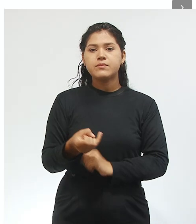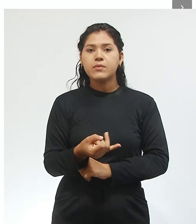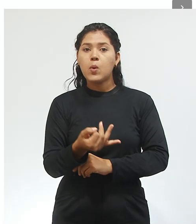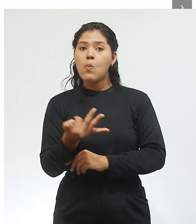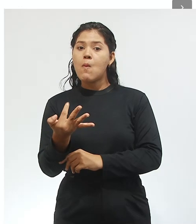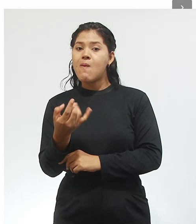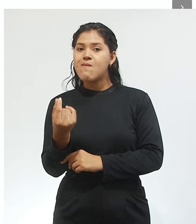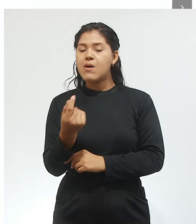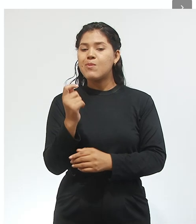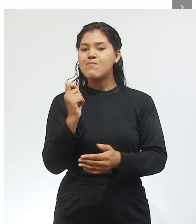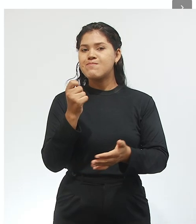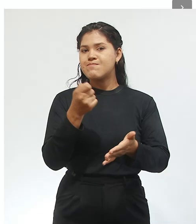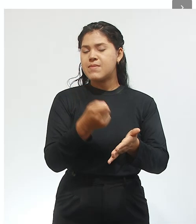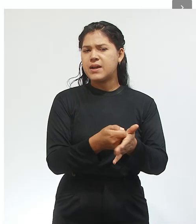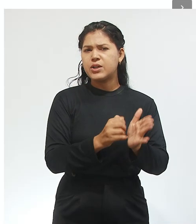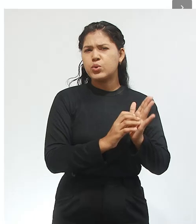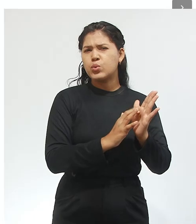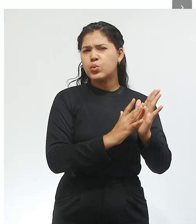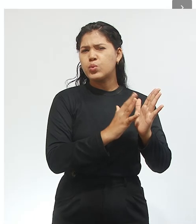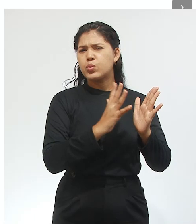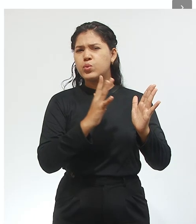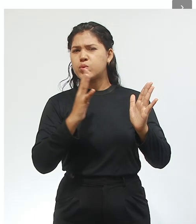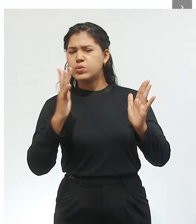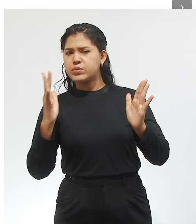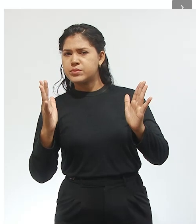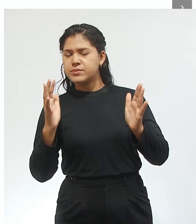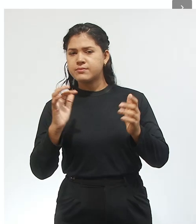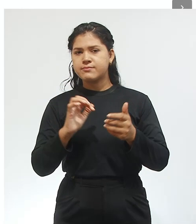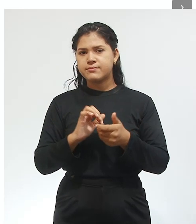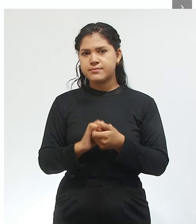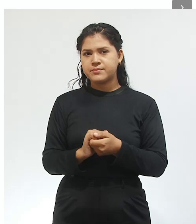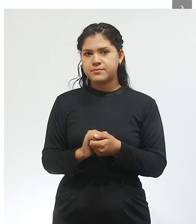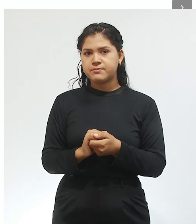você ver quanto que vai custar para você fazer todo esse plano, né?